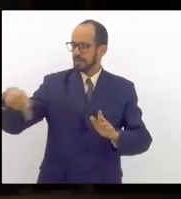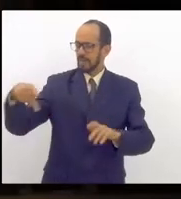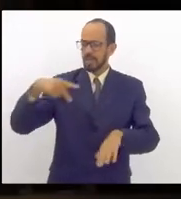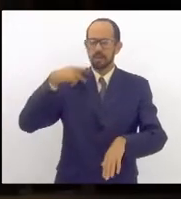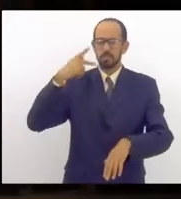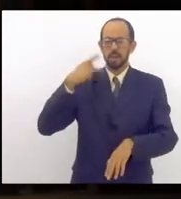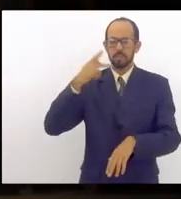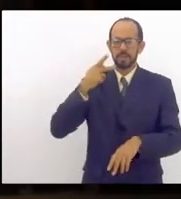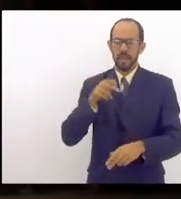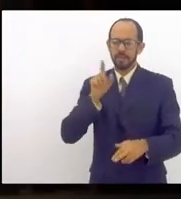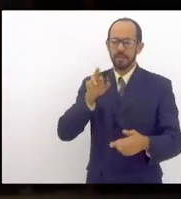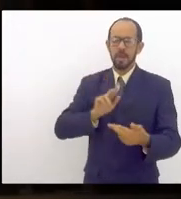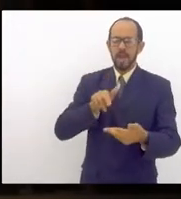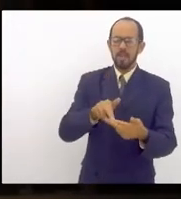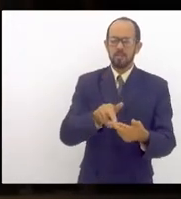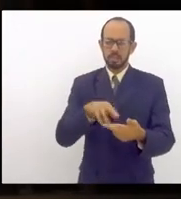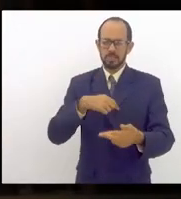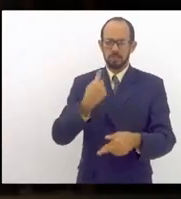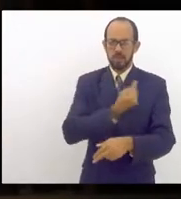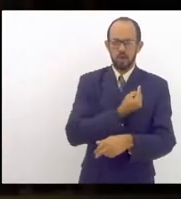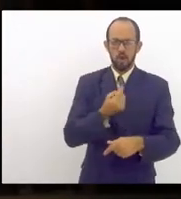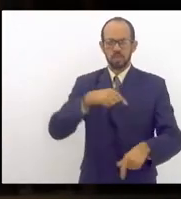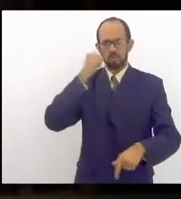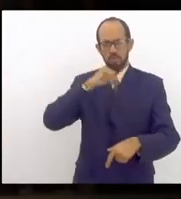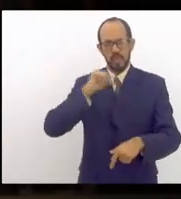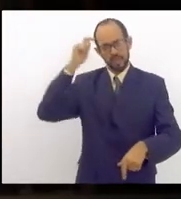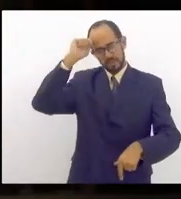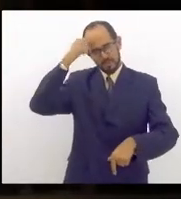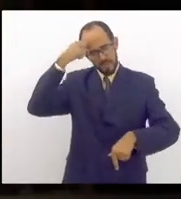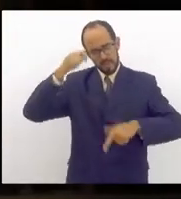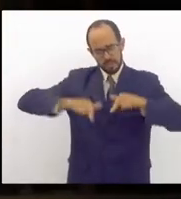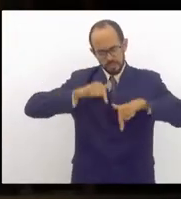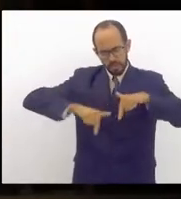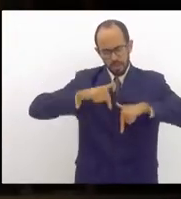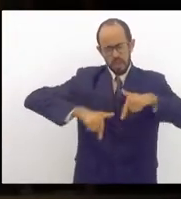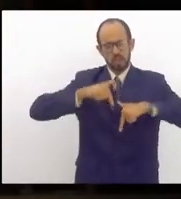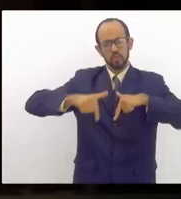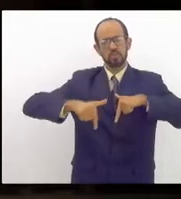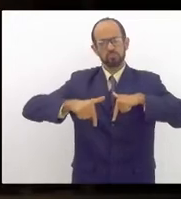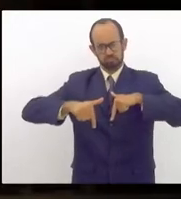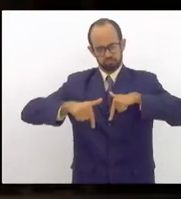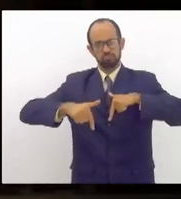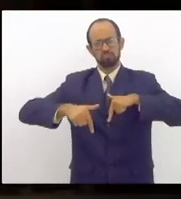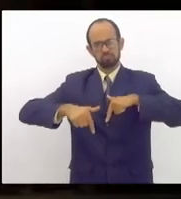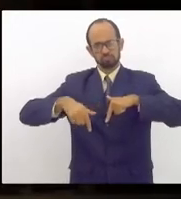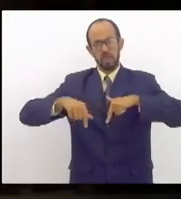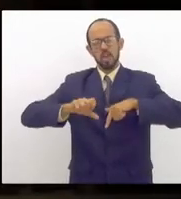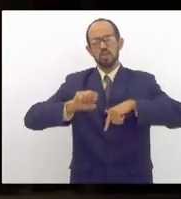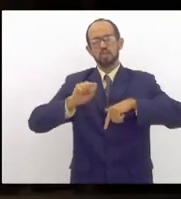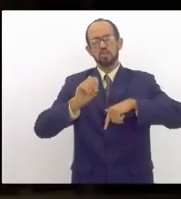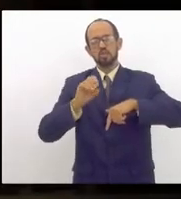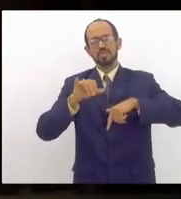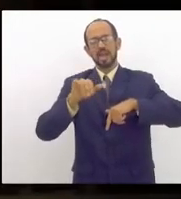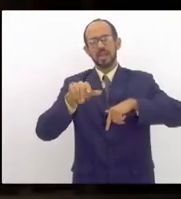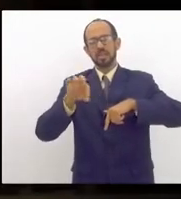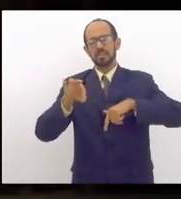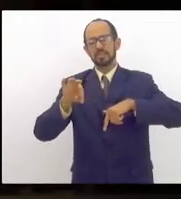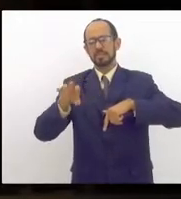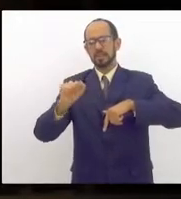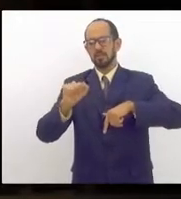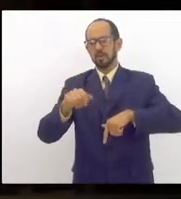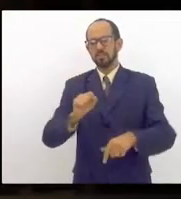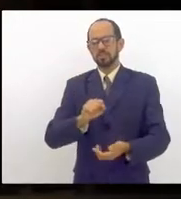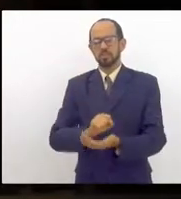é segue como referência para a gente né de mulher negra trabalhadora né é socialista que representam